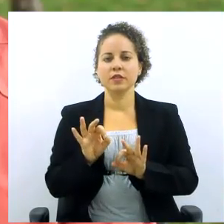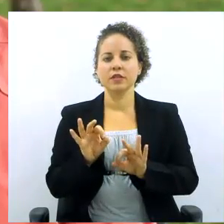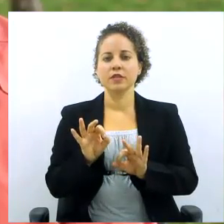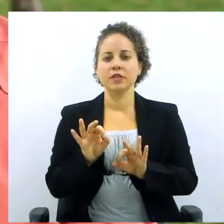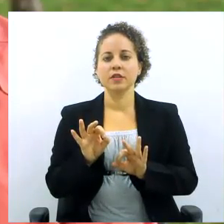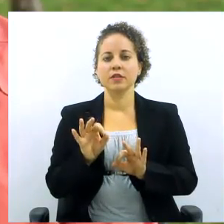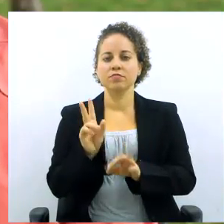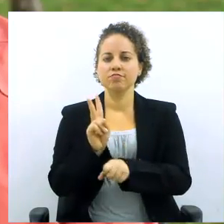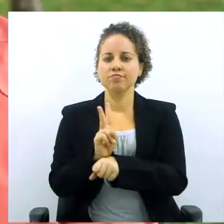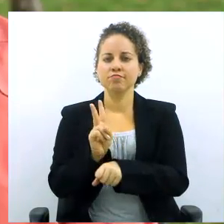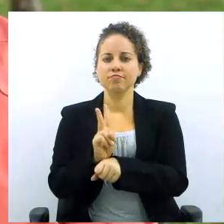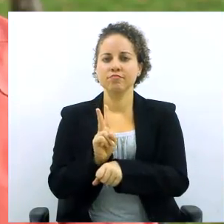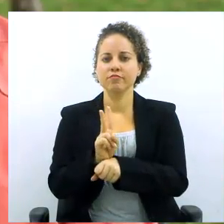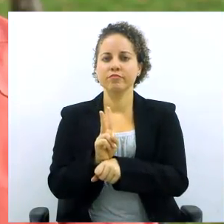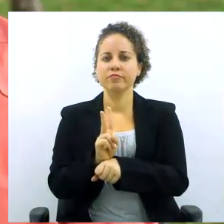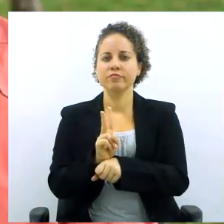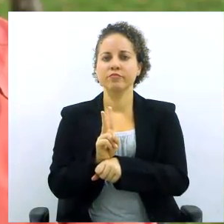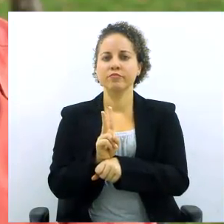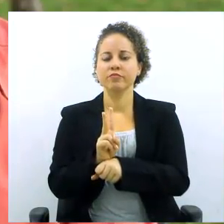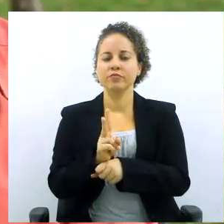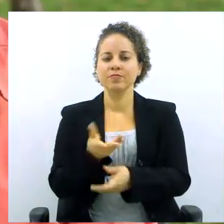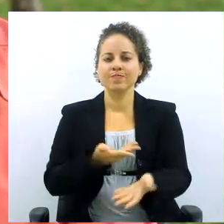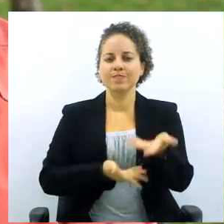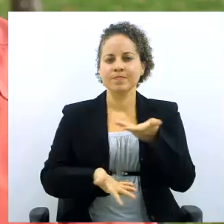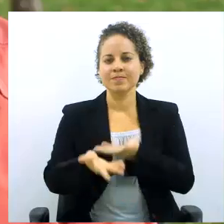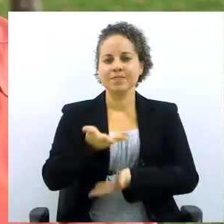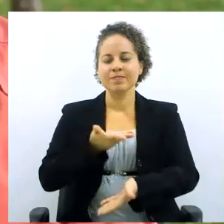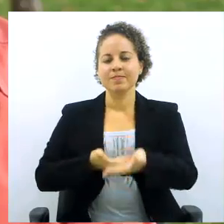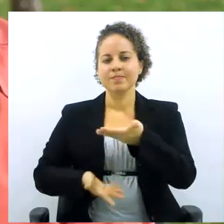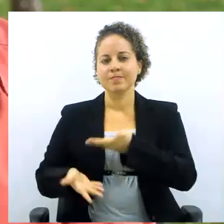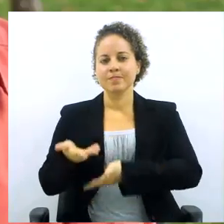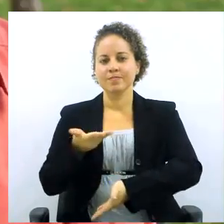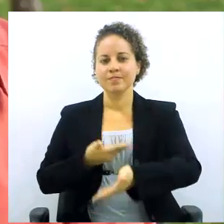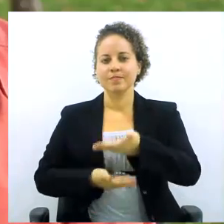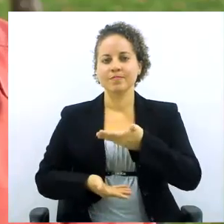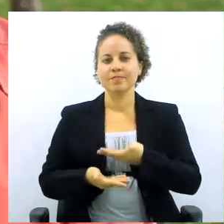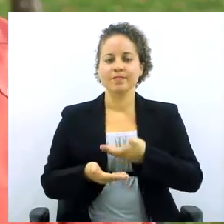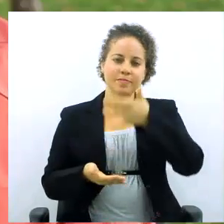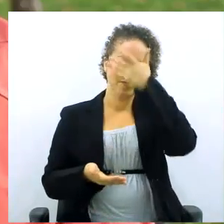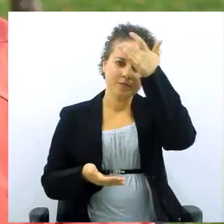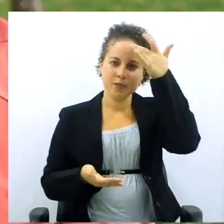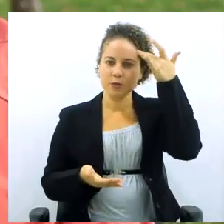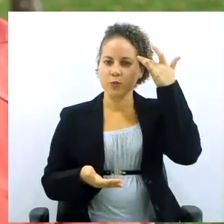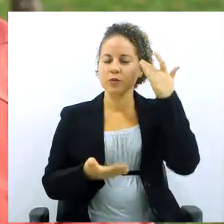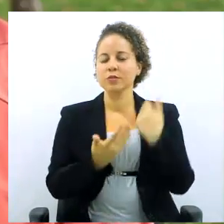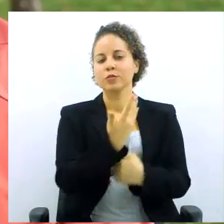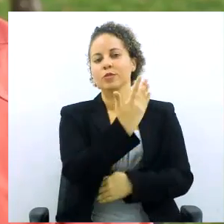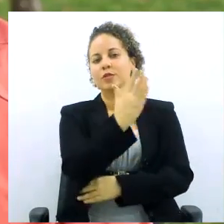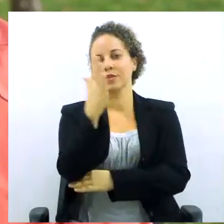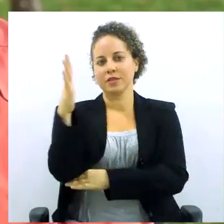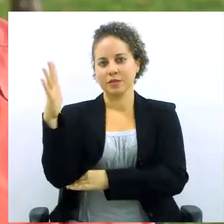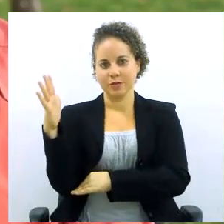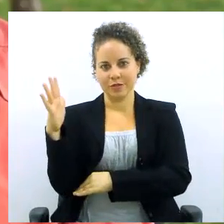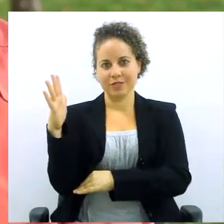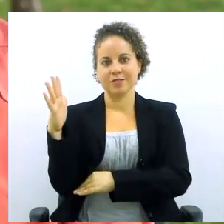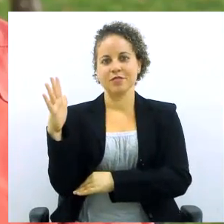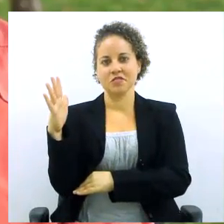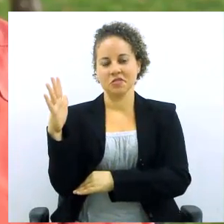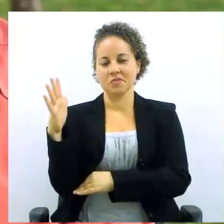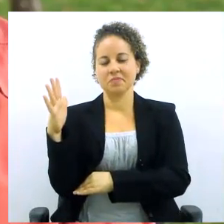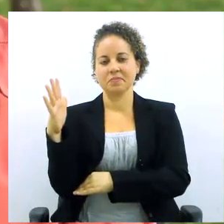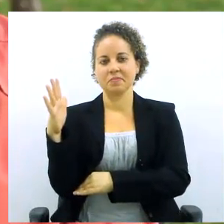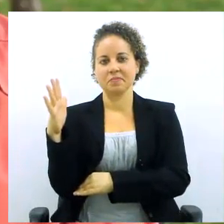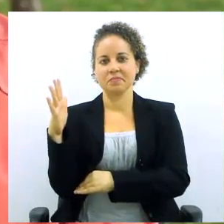né, as relações do homem com a natureza ou com os recursos